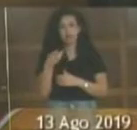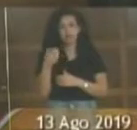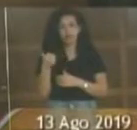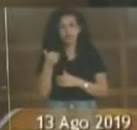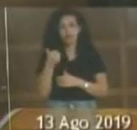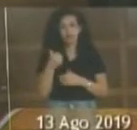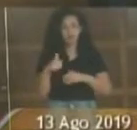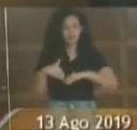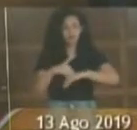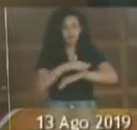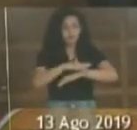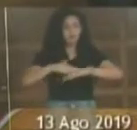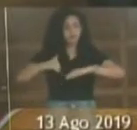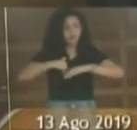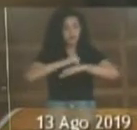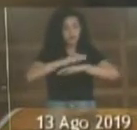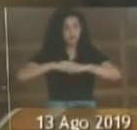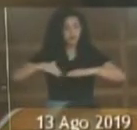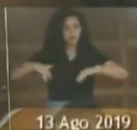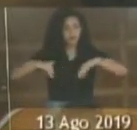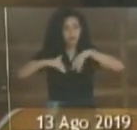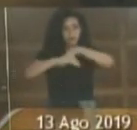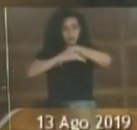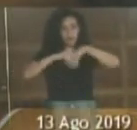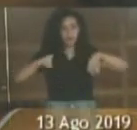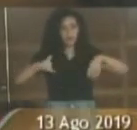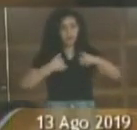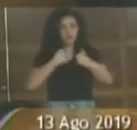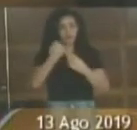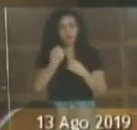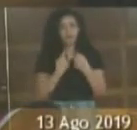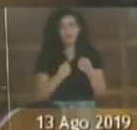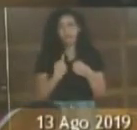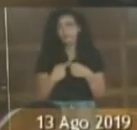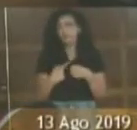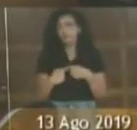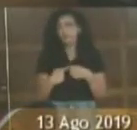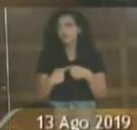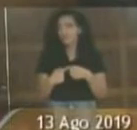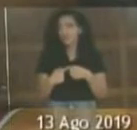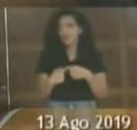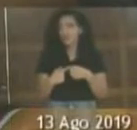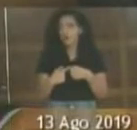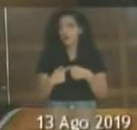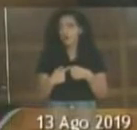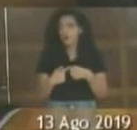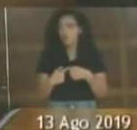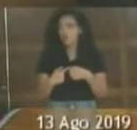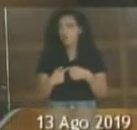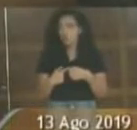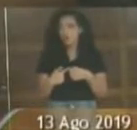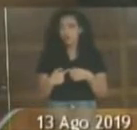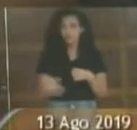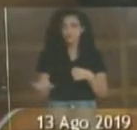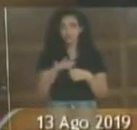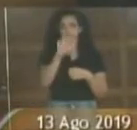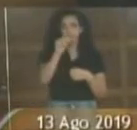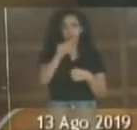a pintura da faixa de pedestre na rua Júlio Honorato Filho, em frente ao portão principal da escola José Américo Lomeu Baixo, bairro Morro do